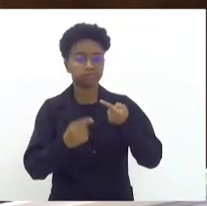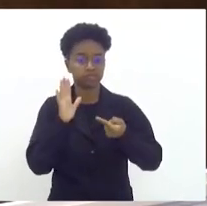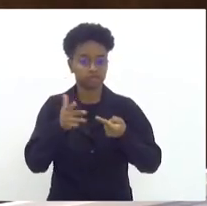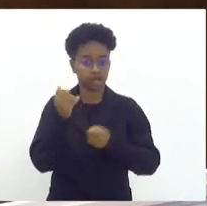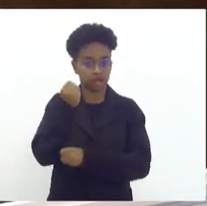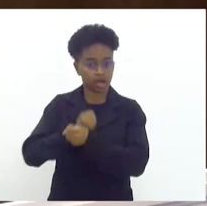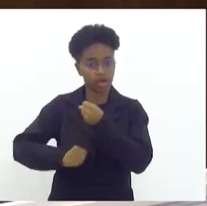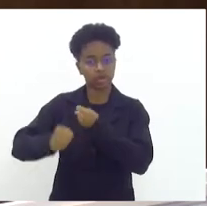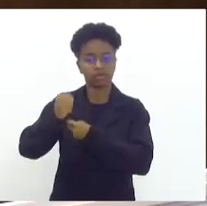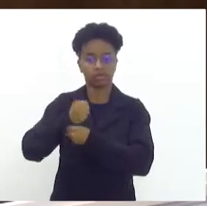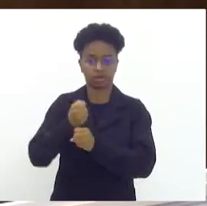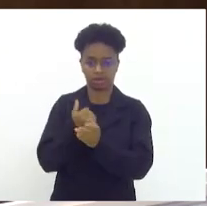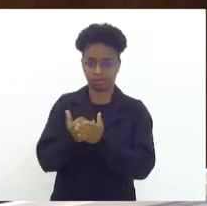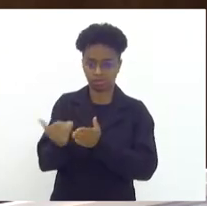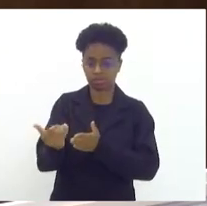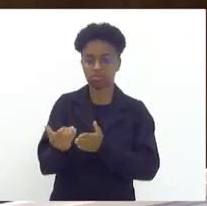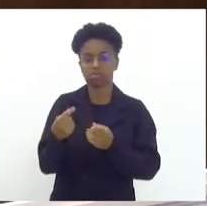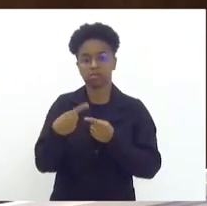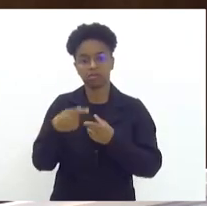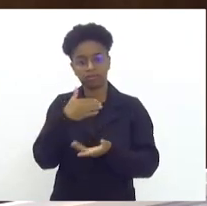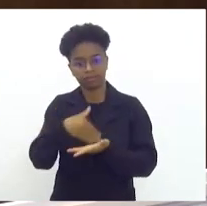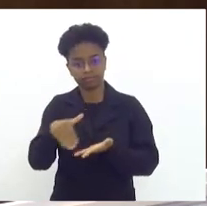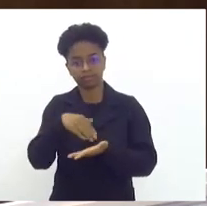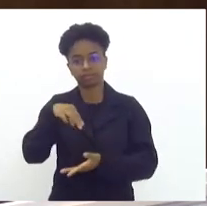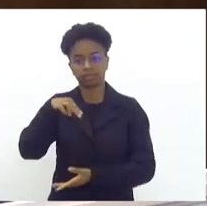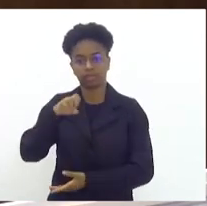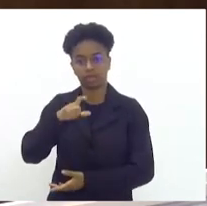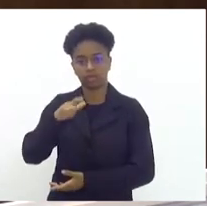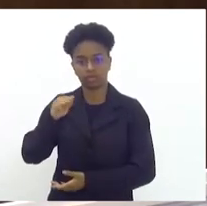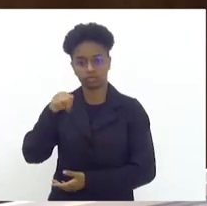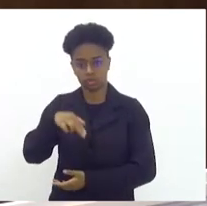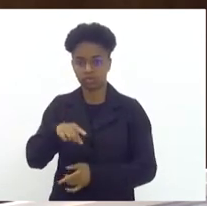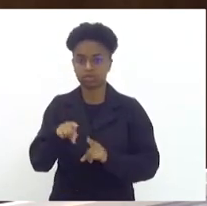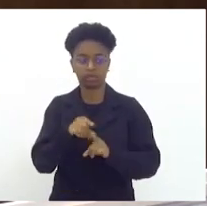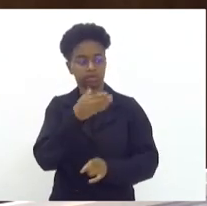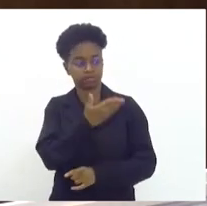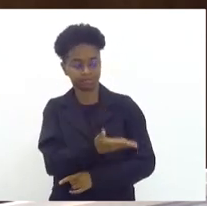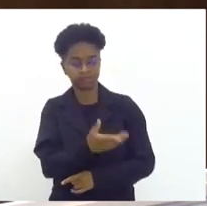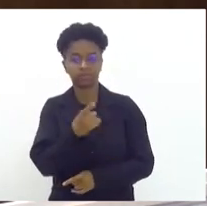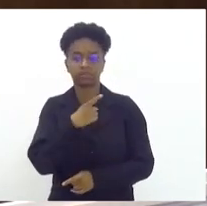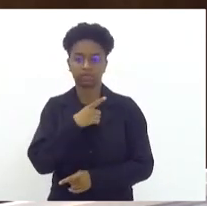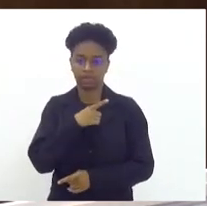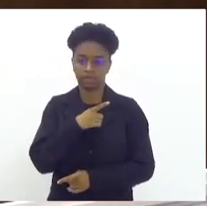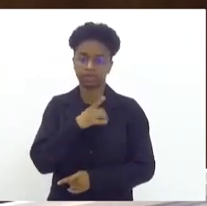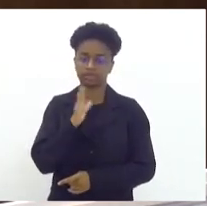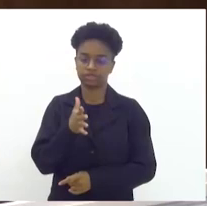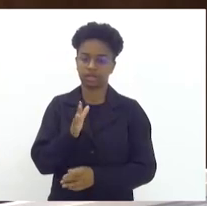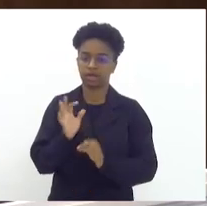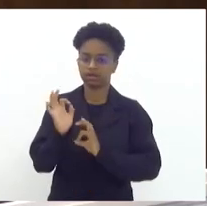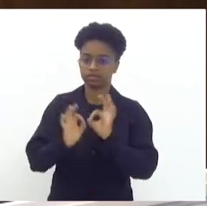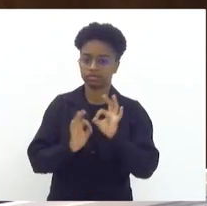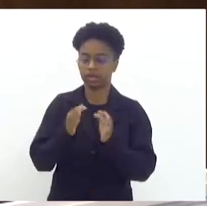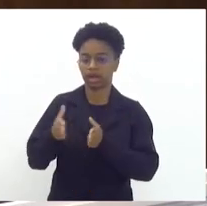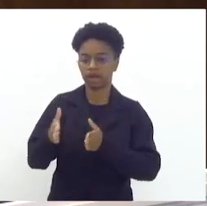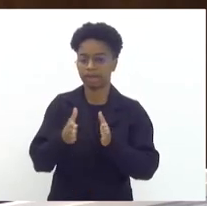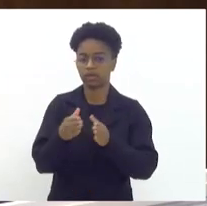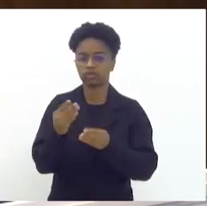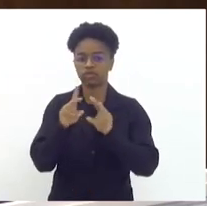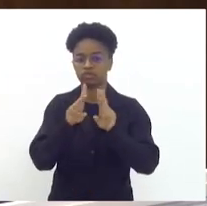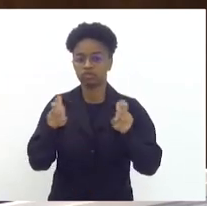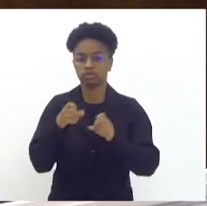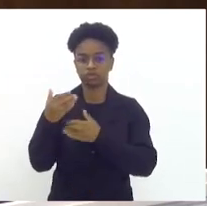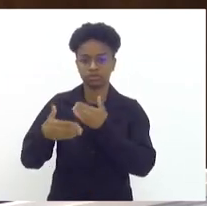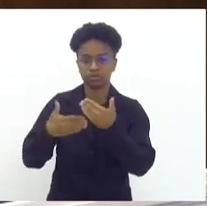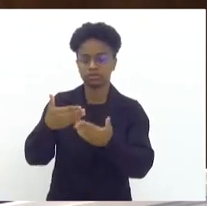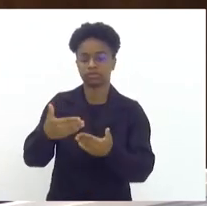passado soldando secretário Nelson inclusive vossa excelência que tem respaldado esse caminho daí tem um plano estratégico envolvimento